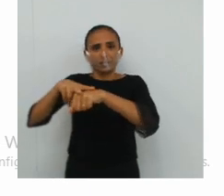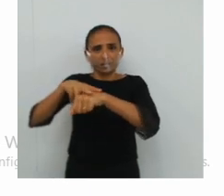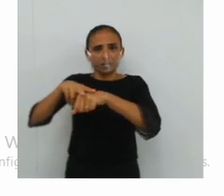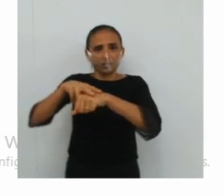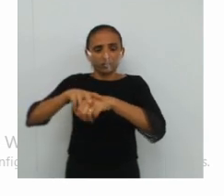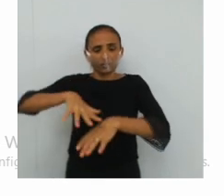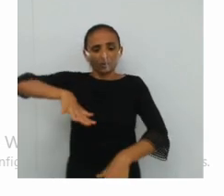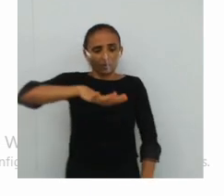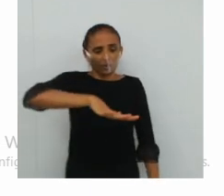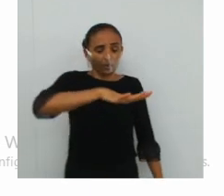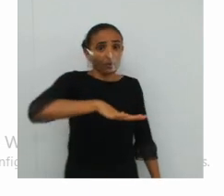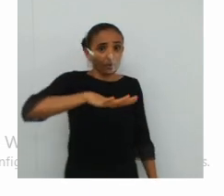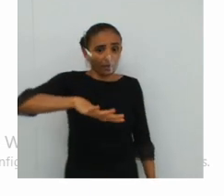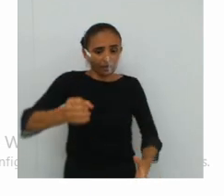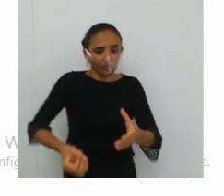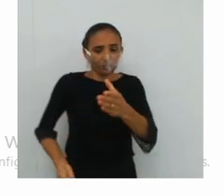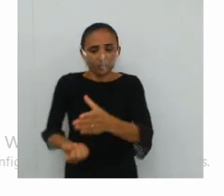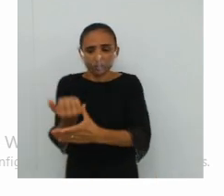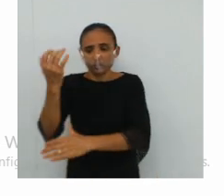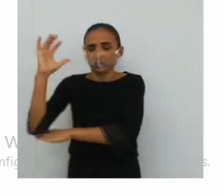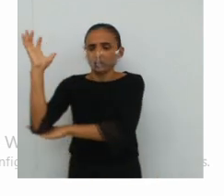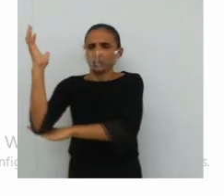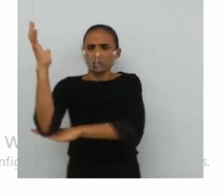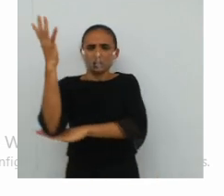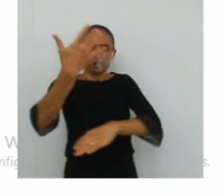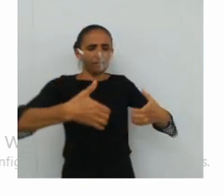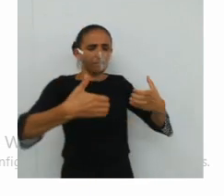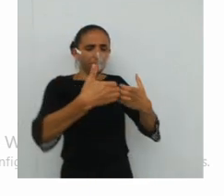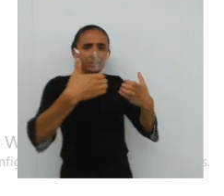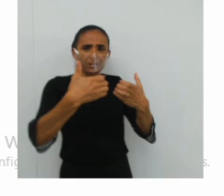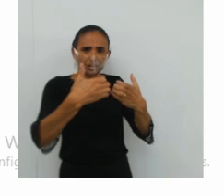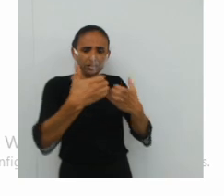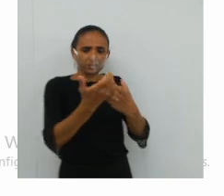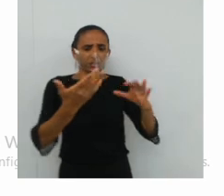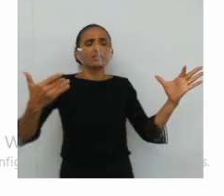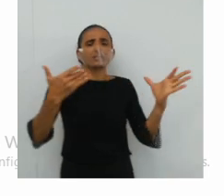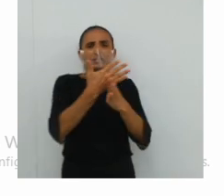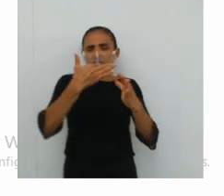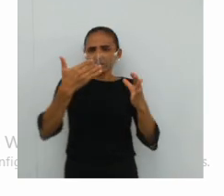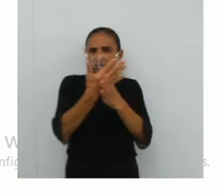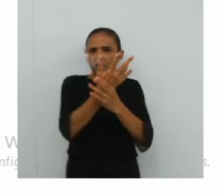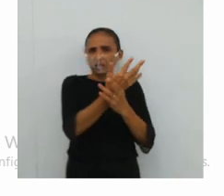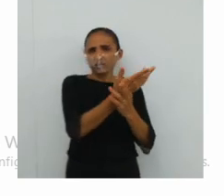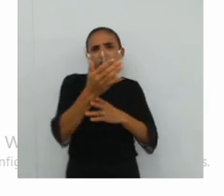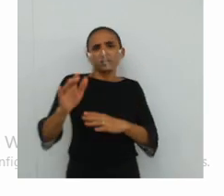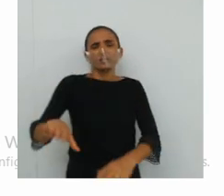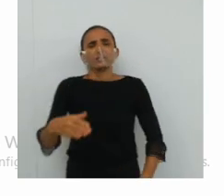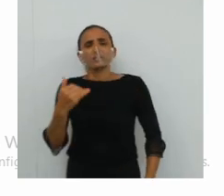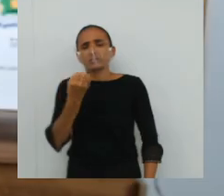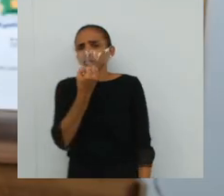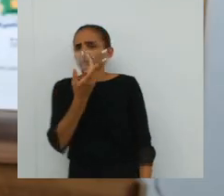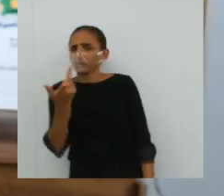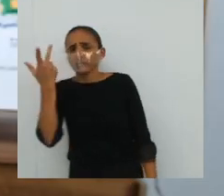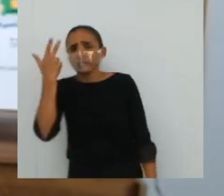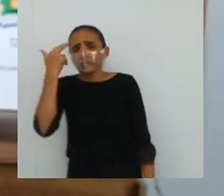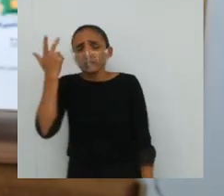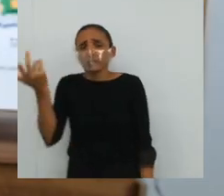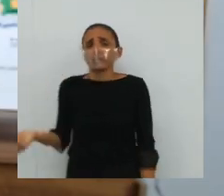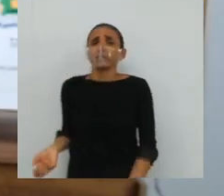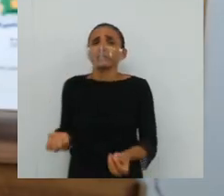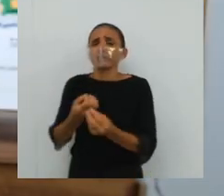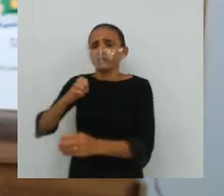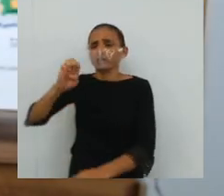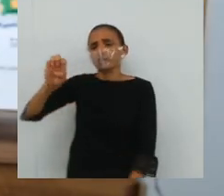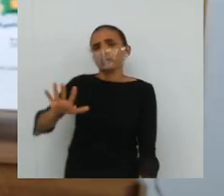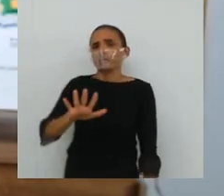produção agrícola próximas aos grandes centros. Isso é muito comum na Europa. Tá? Então, volta para mim. O que é que acontece? Eles pegam